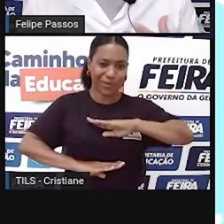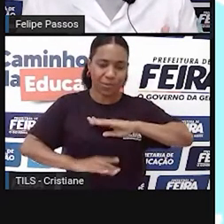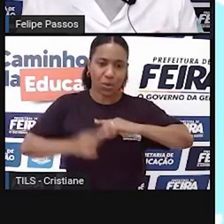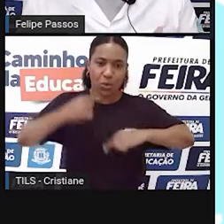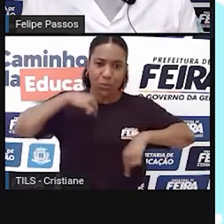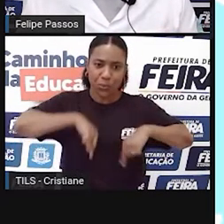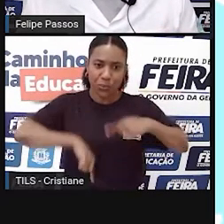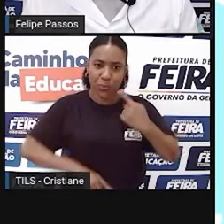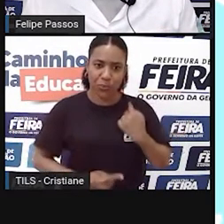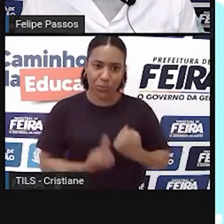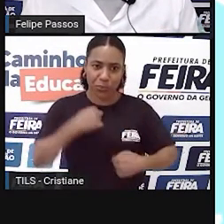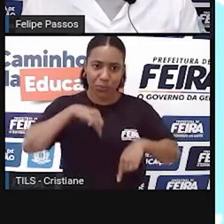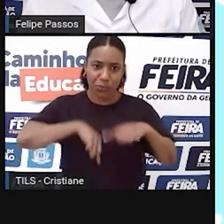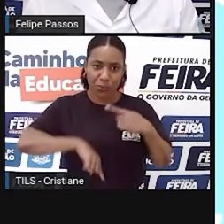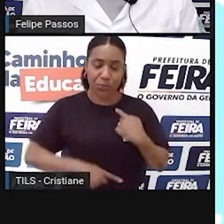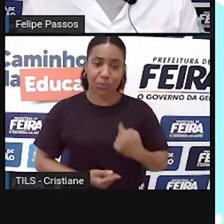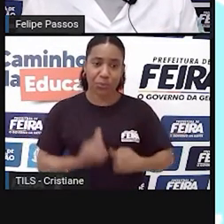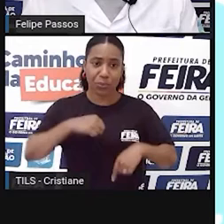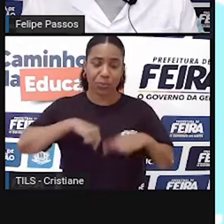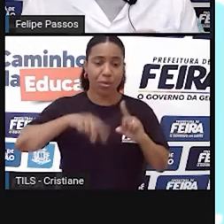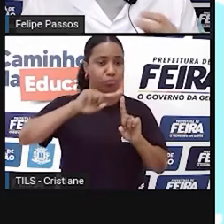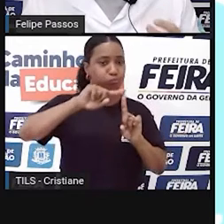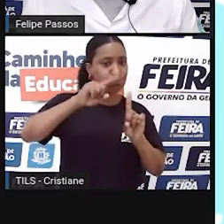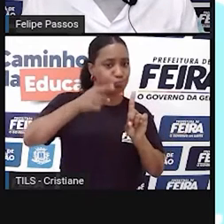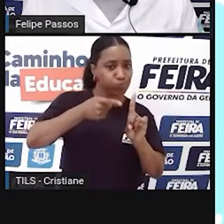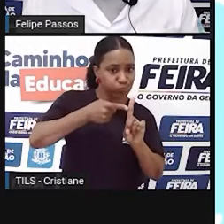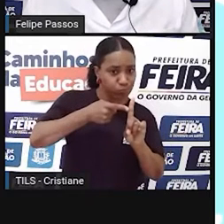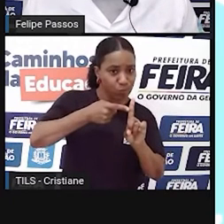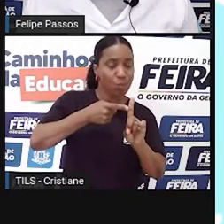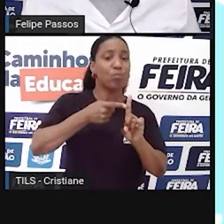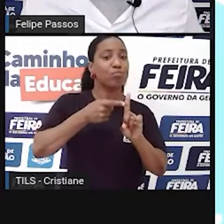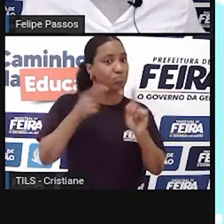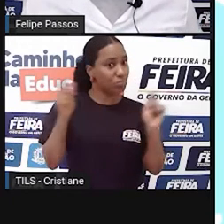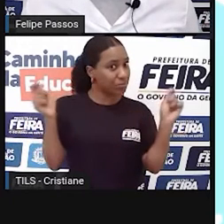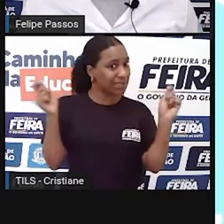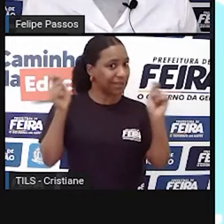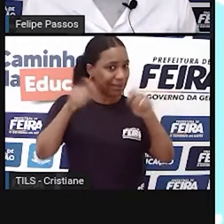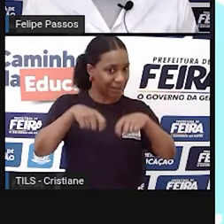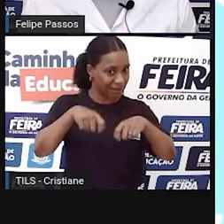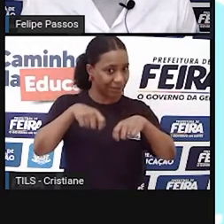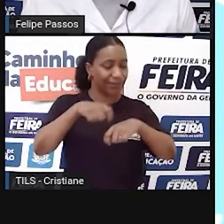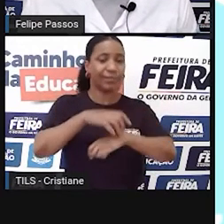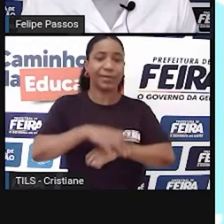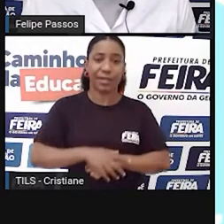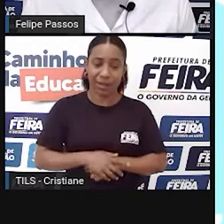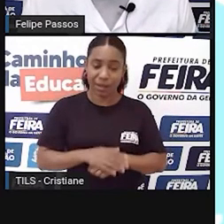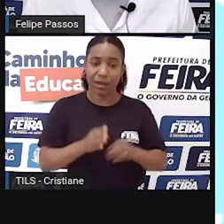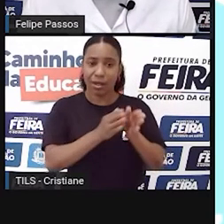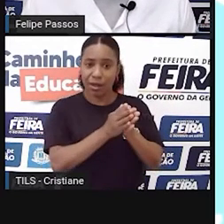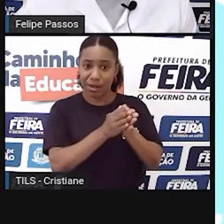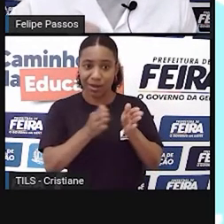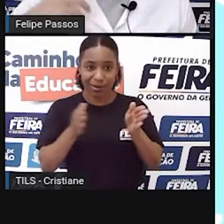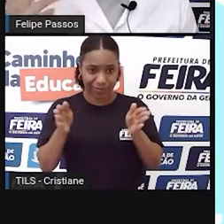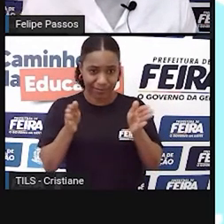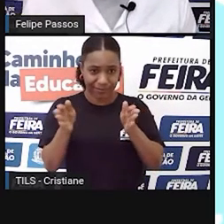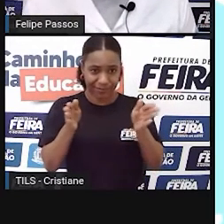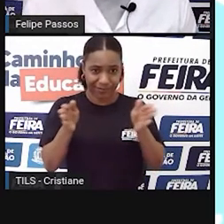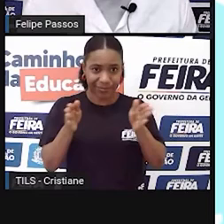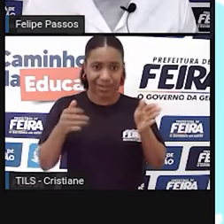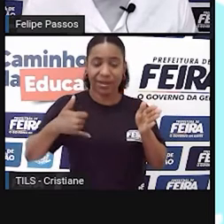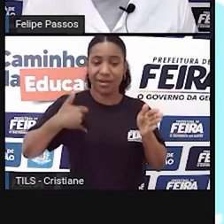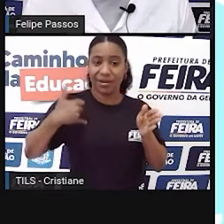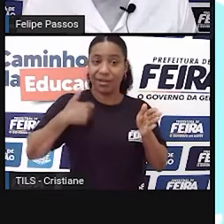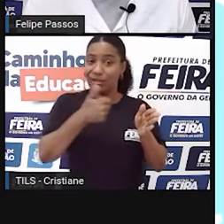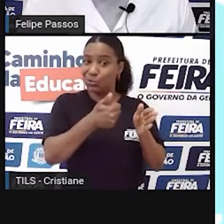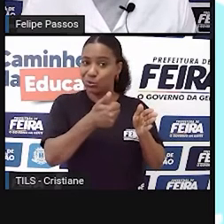pronto para se reproduzir. A puberdade, em média, ela começa aos 12 anos, em média, porque isso vai variar muito